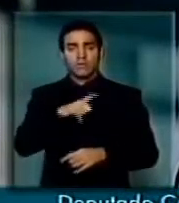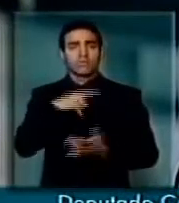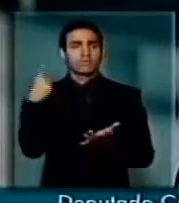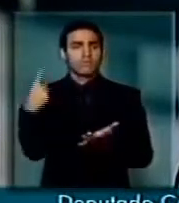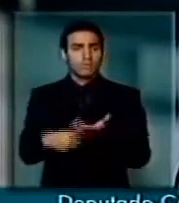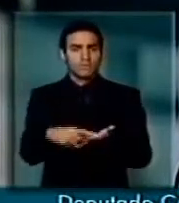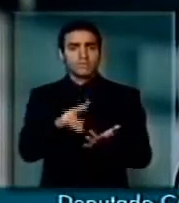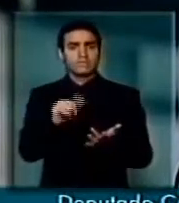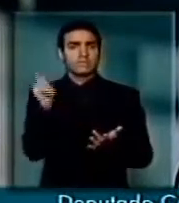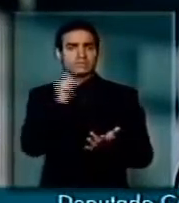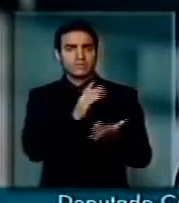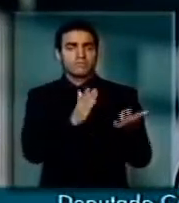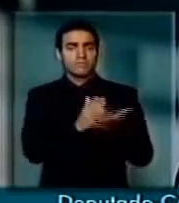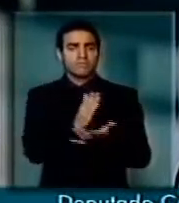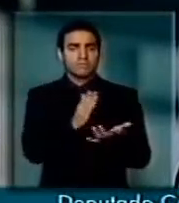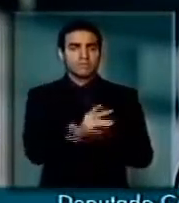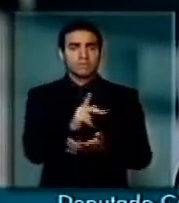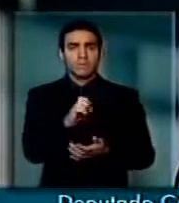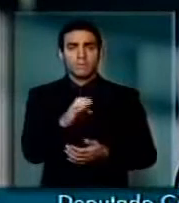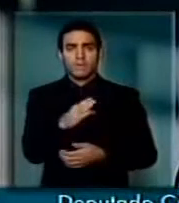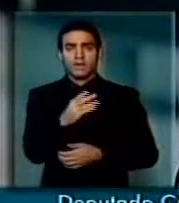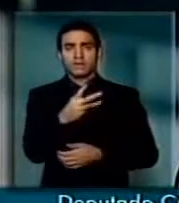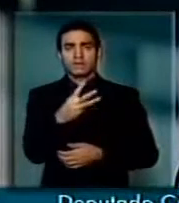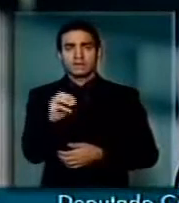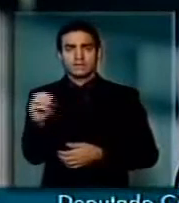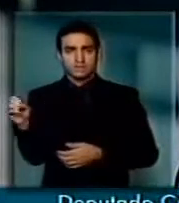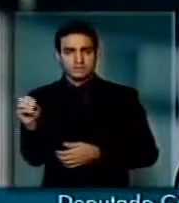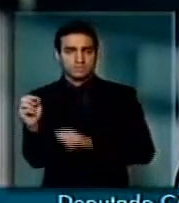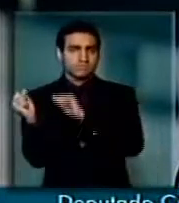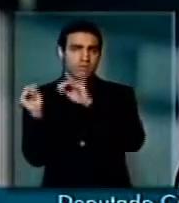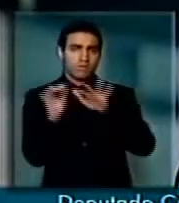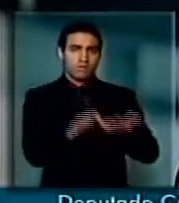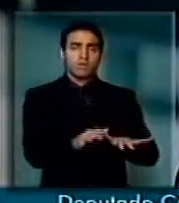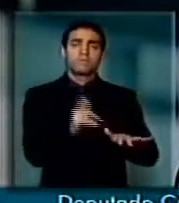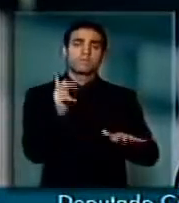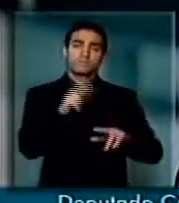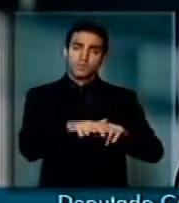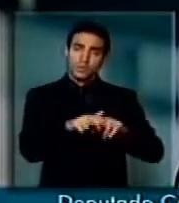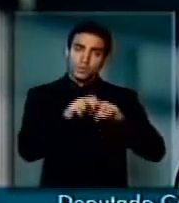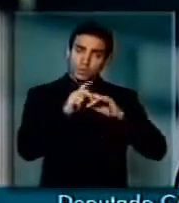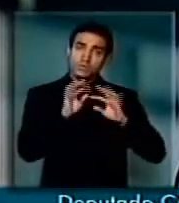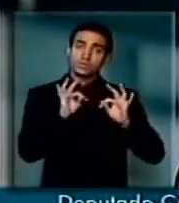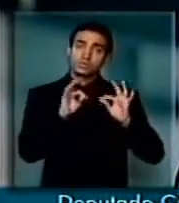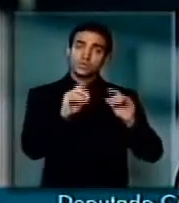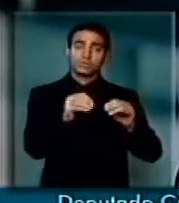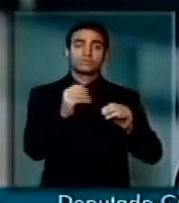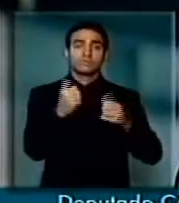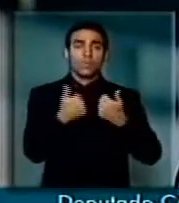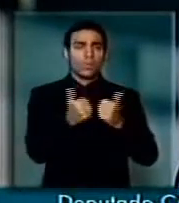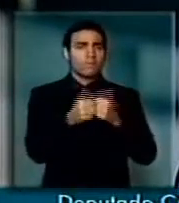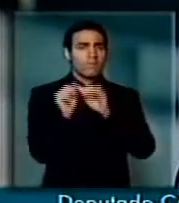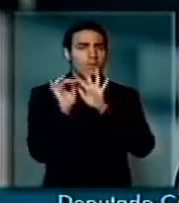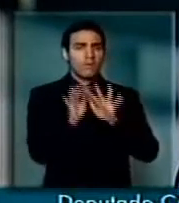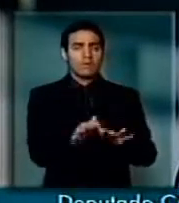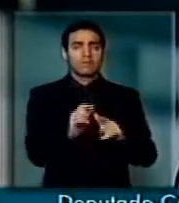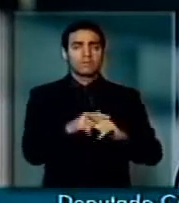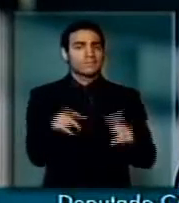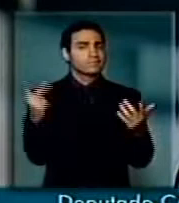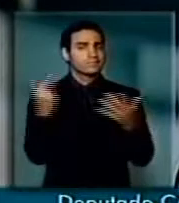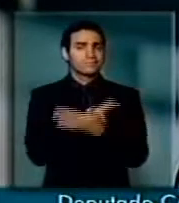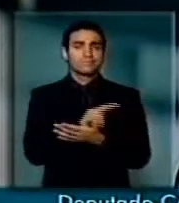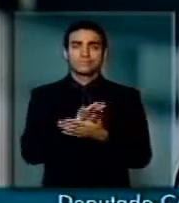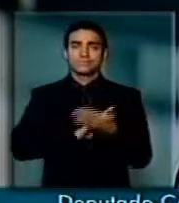300 seria votada na primeira sessão da quarta sessão legislativa. Isso não aconteceu. Nós temos que respeitar